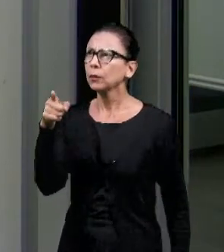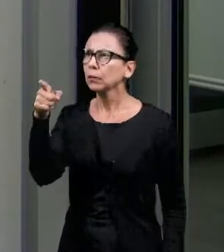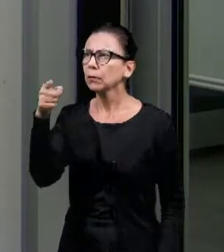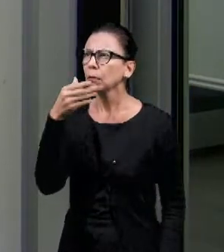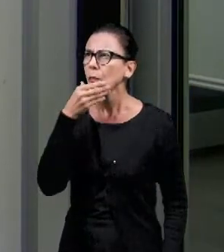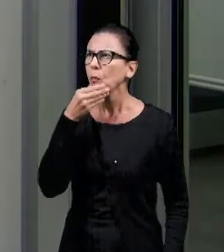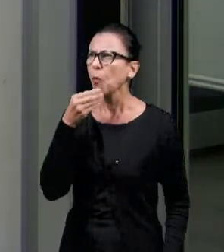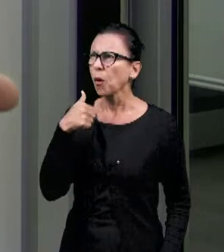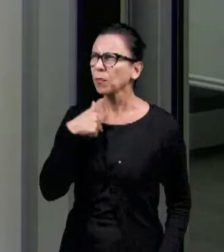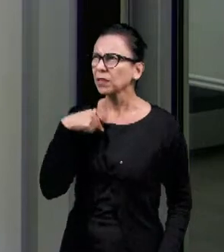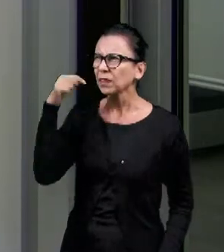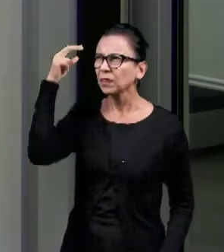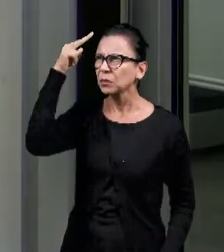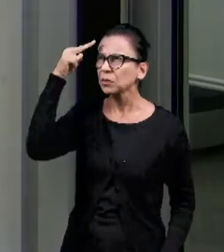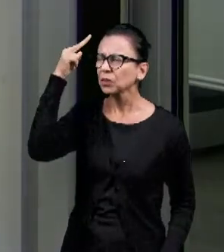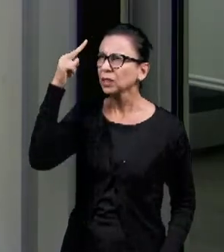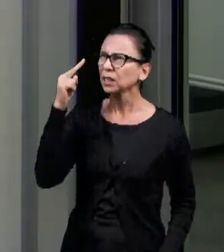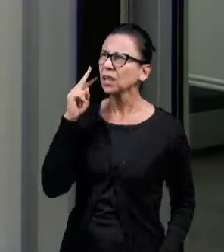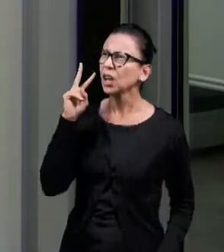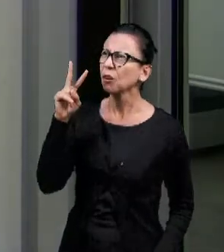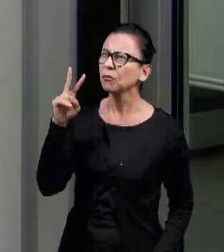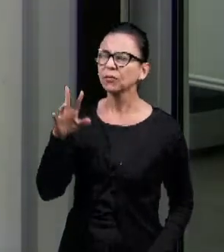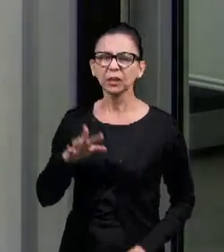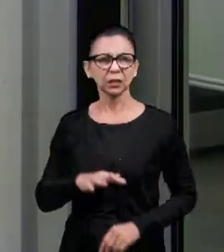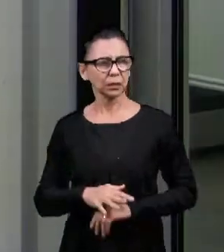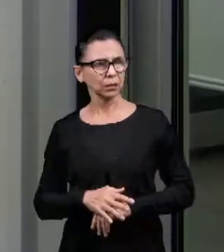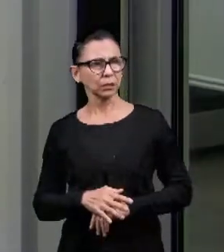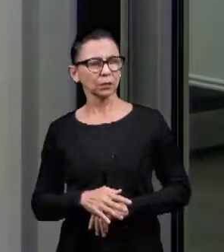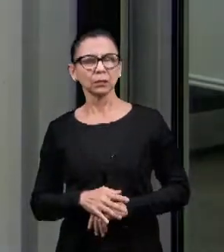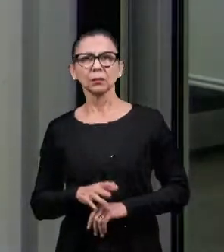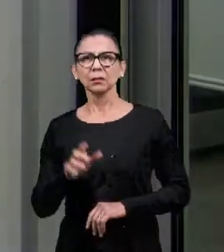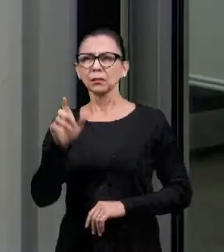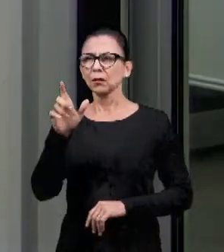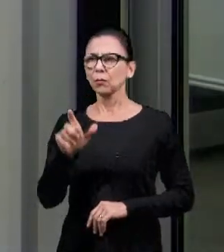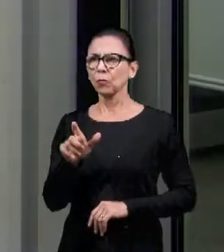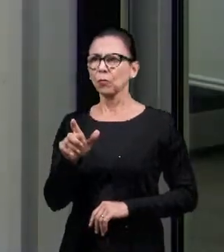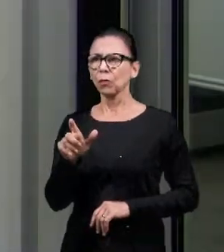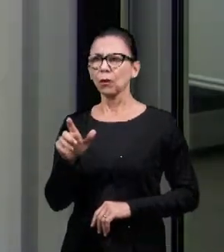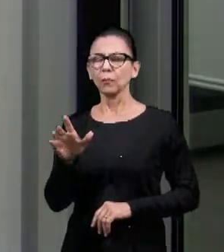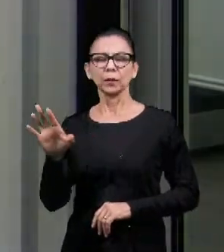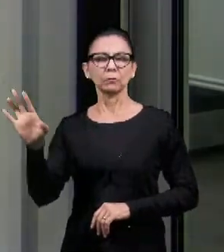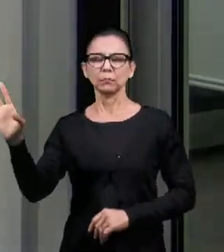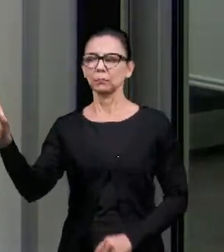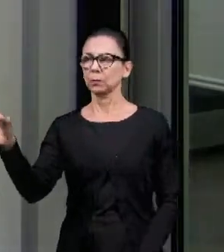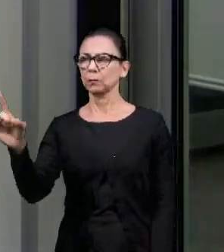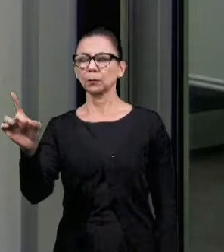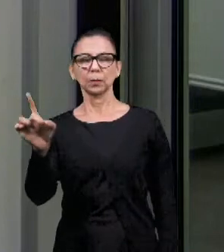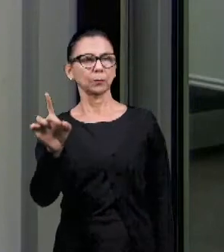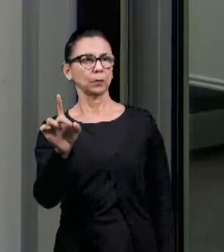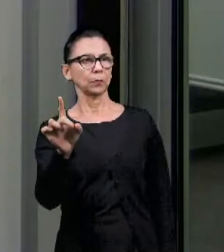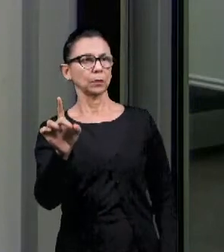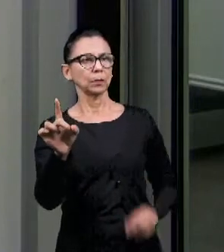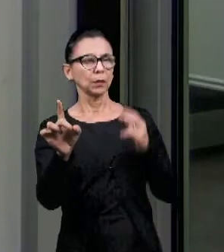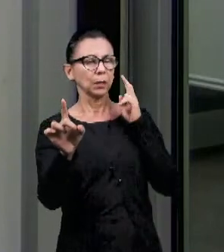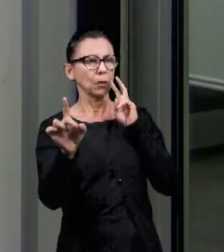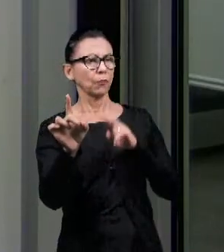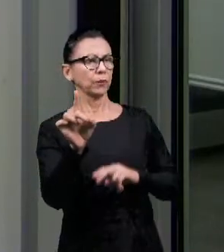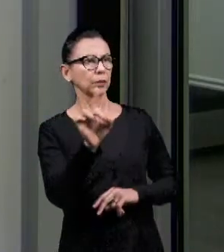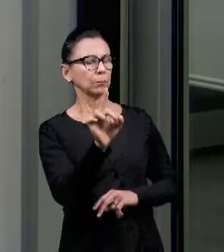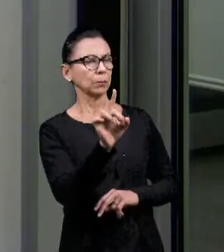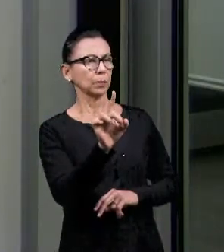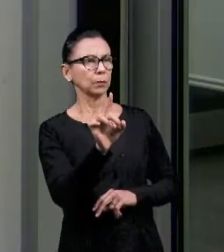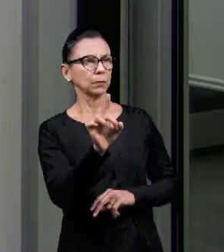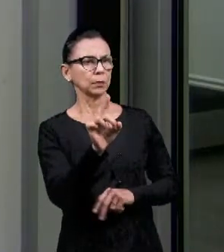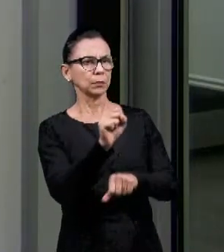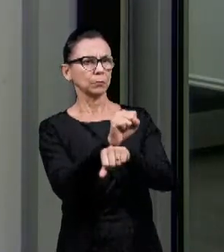O homem do sonho passou assim, parou, conversou com alguém. Não foi comigo, não. Conversou com alguém. E posso dizer o